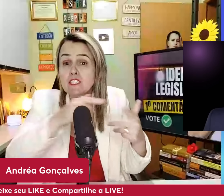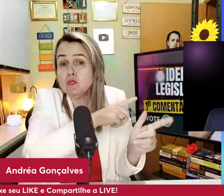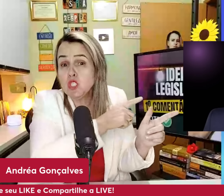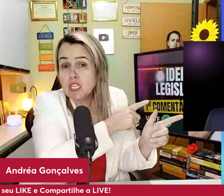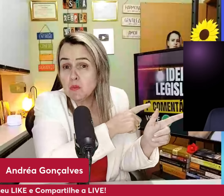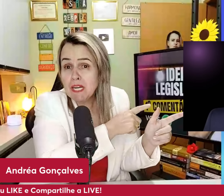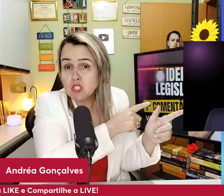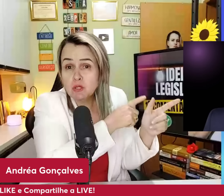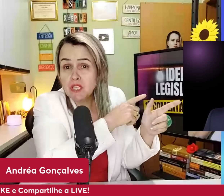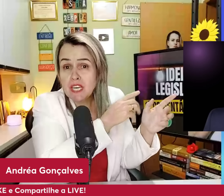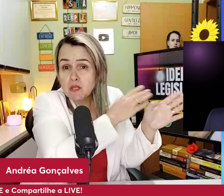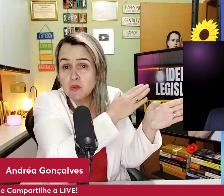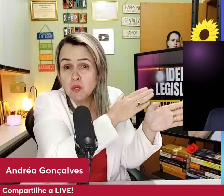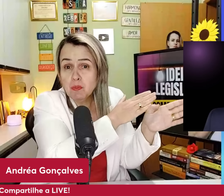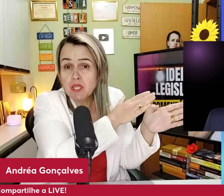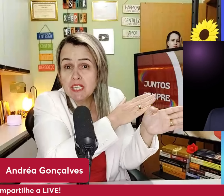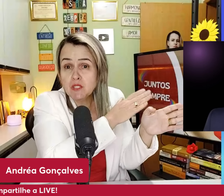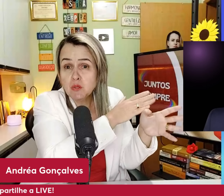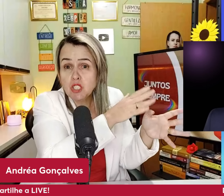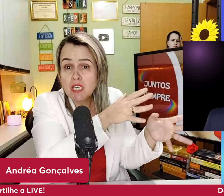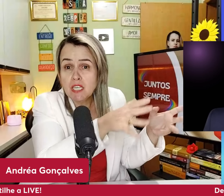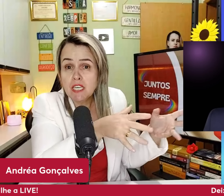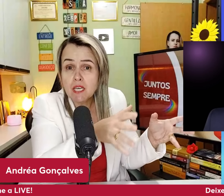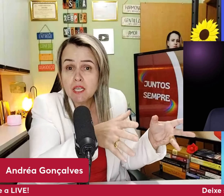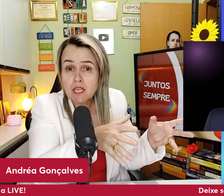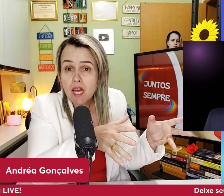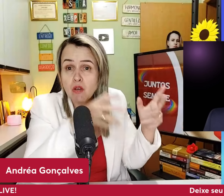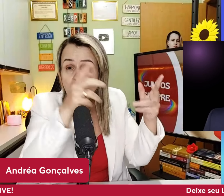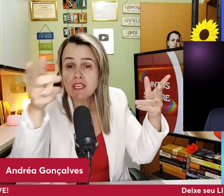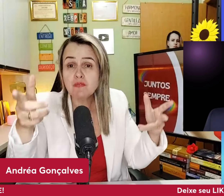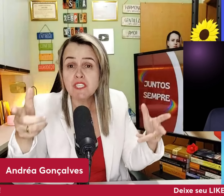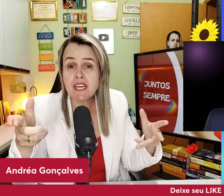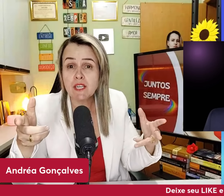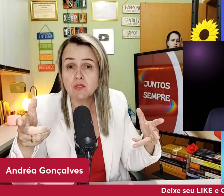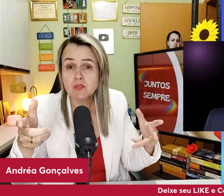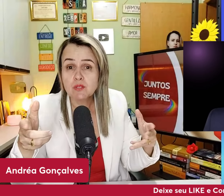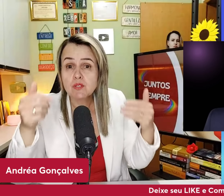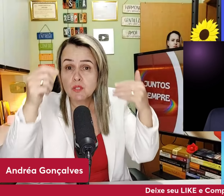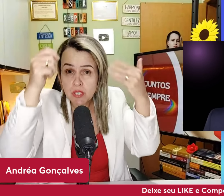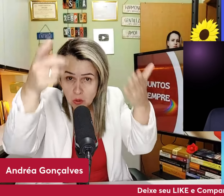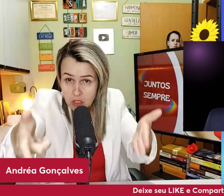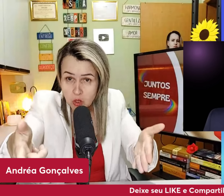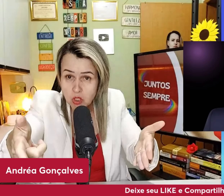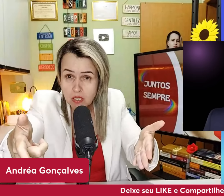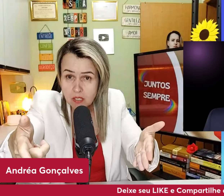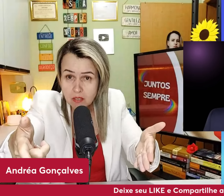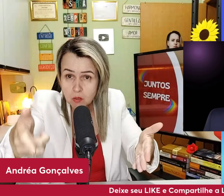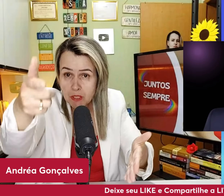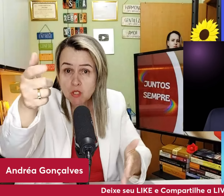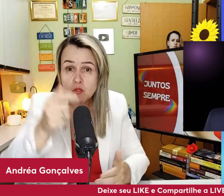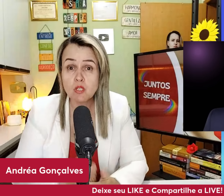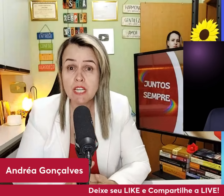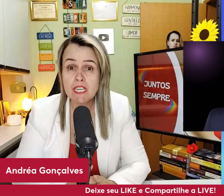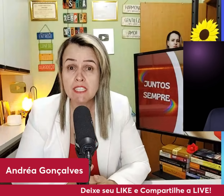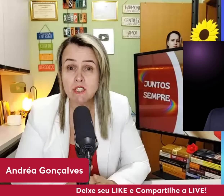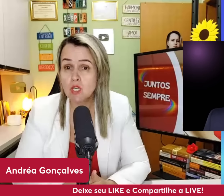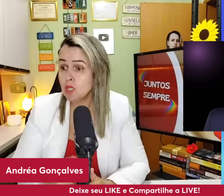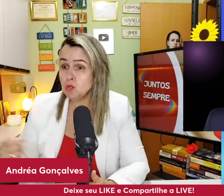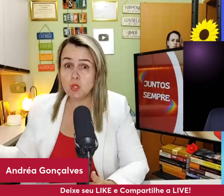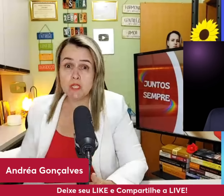e ele não tinha o partido dele o grupo dele não tinha ali aí o que que eles fizeram entrou na justiça o partido de